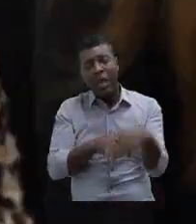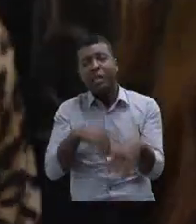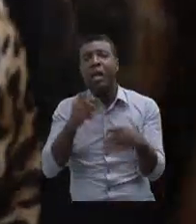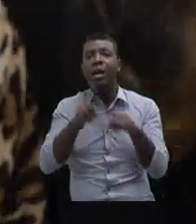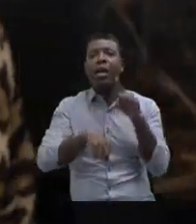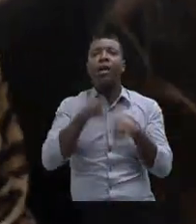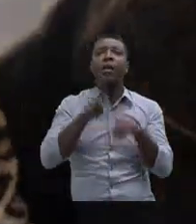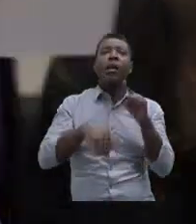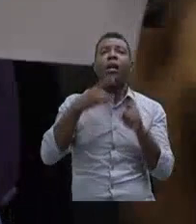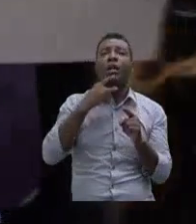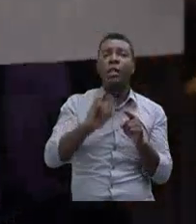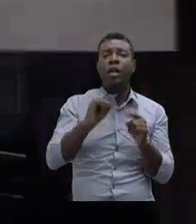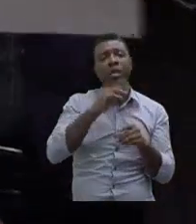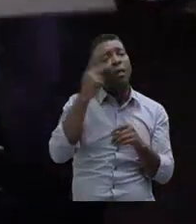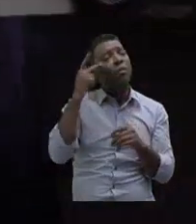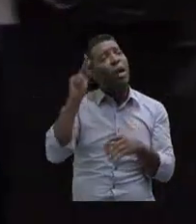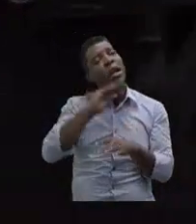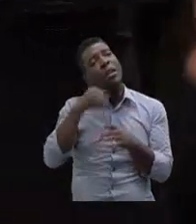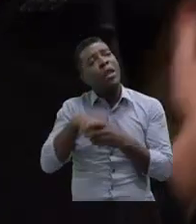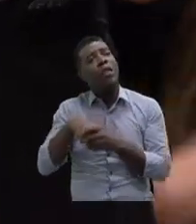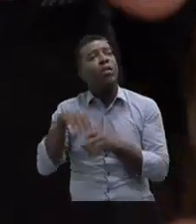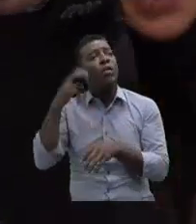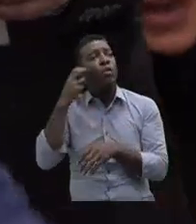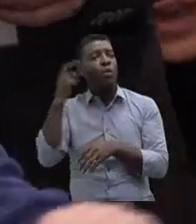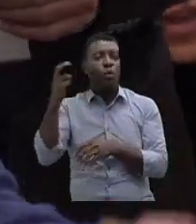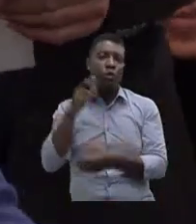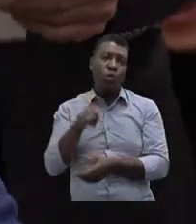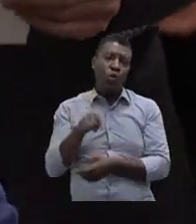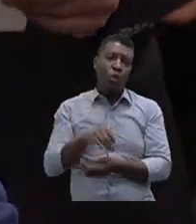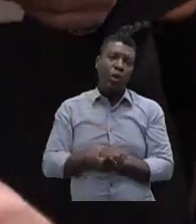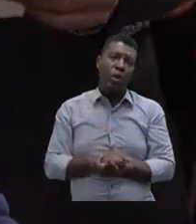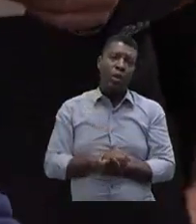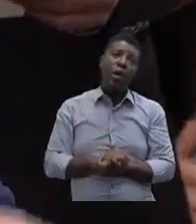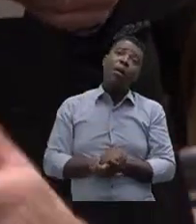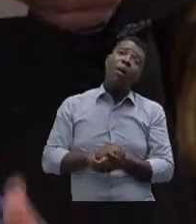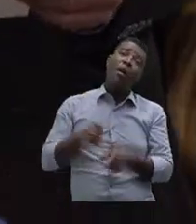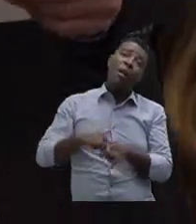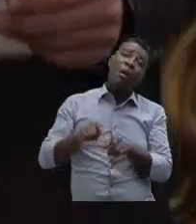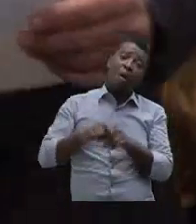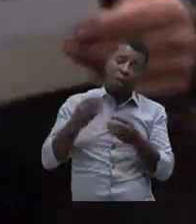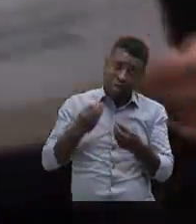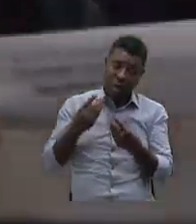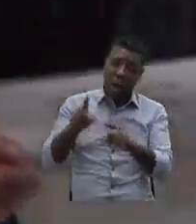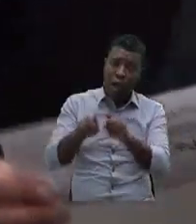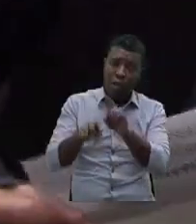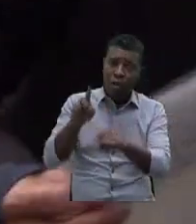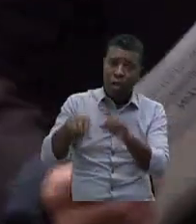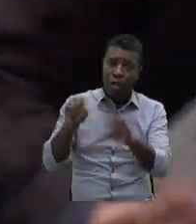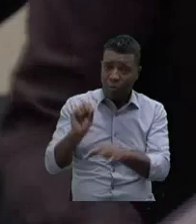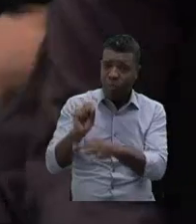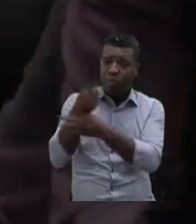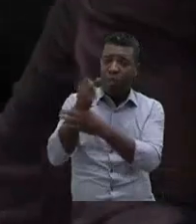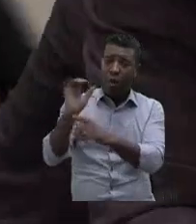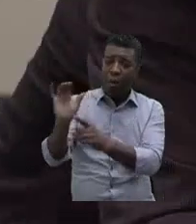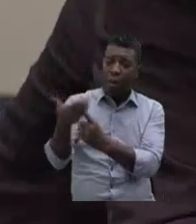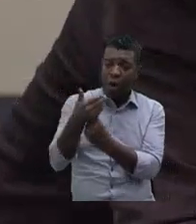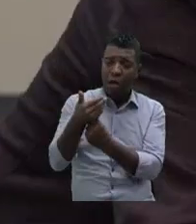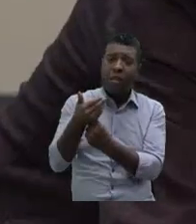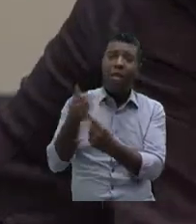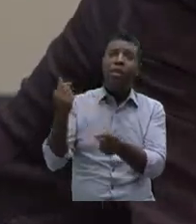cachaça para a cultura e também fazendo objeto de proteção e, obviamente, promovendo ainda mais a cachaça